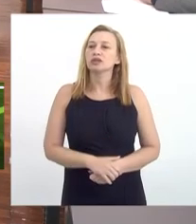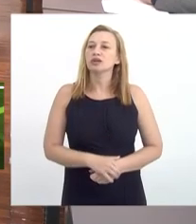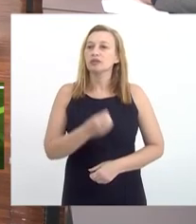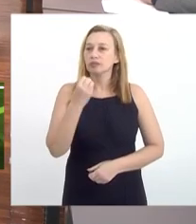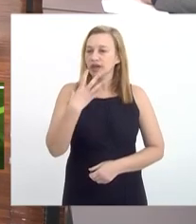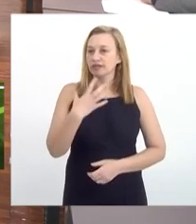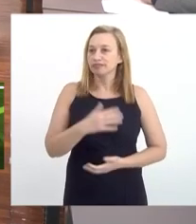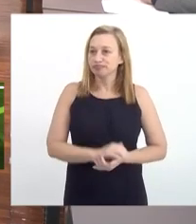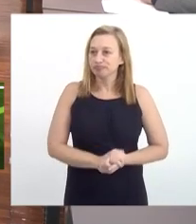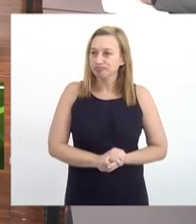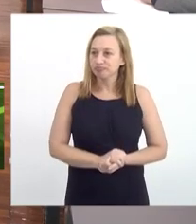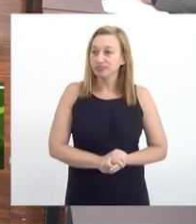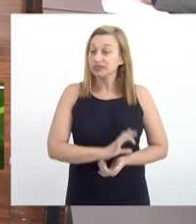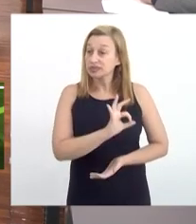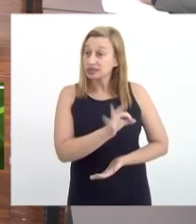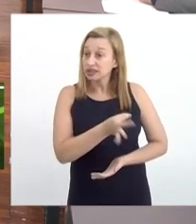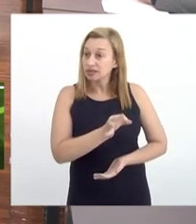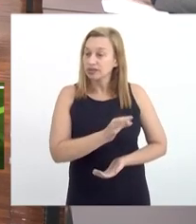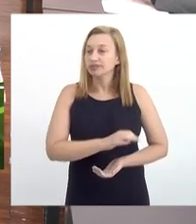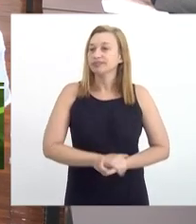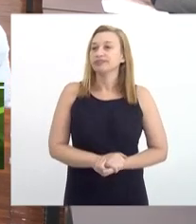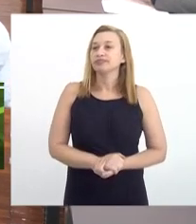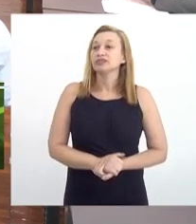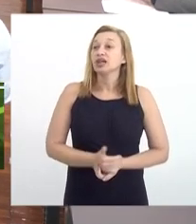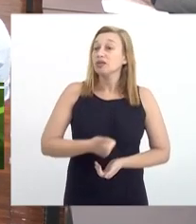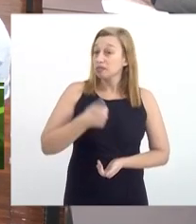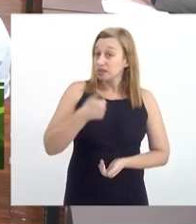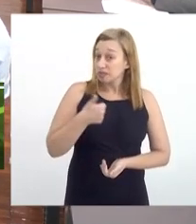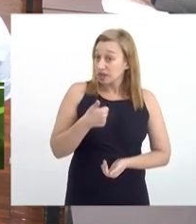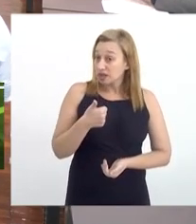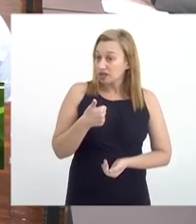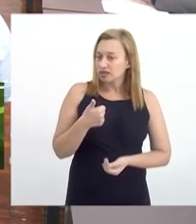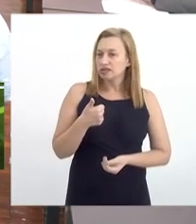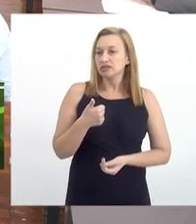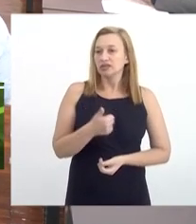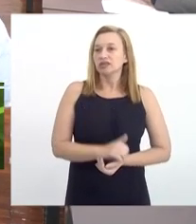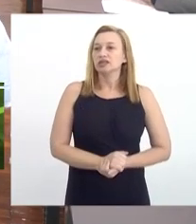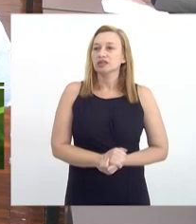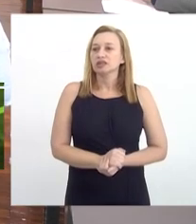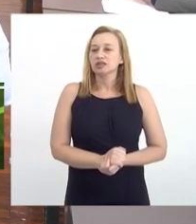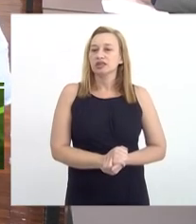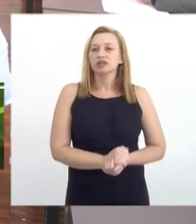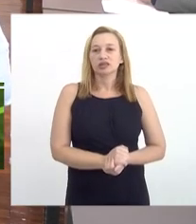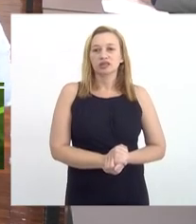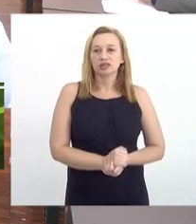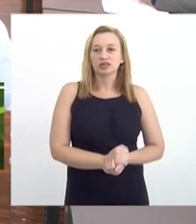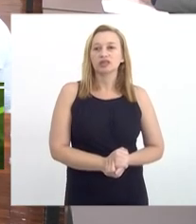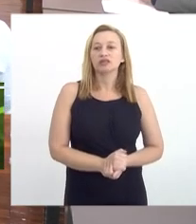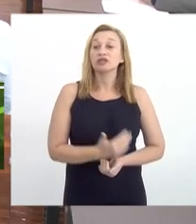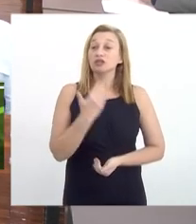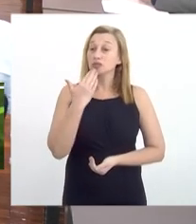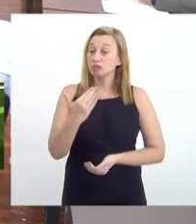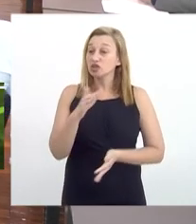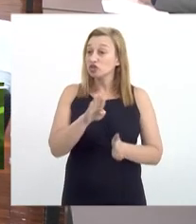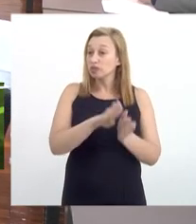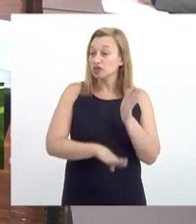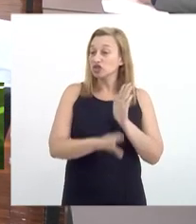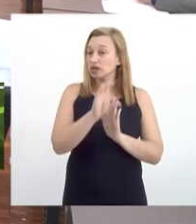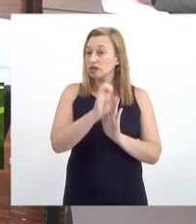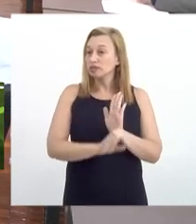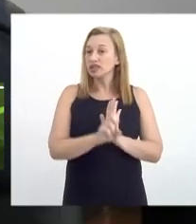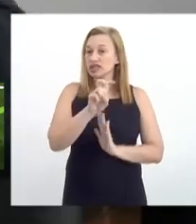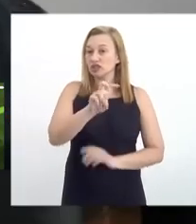Bem objetivamente e topicamente. Primeiro, queria deixar consignado que eu tinha feito formalmente um pedido de retirada da Emenda